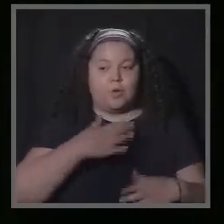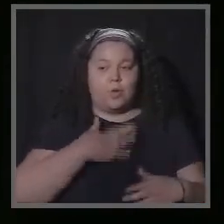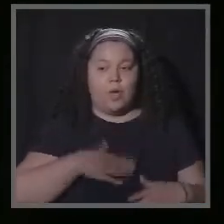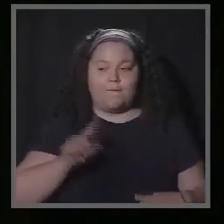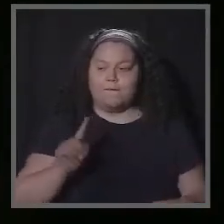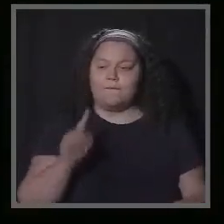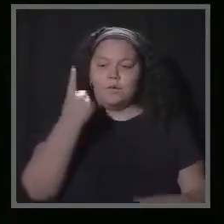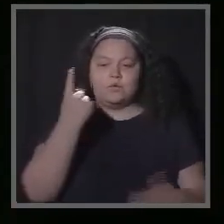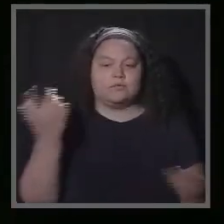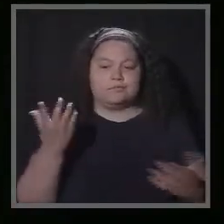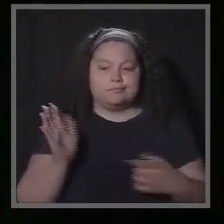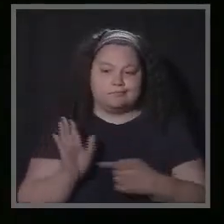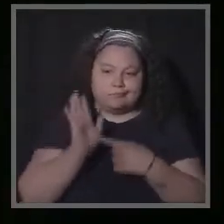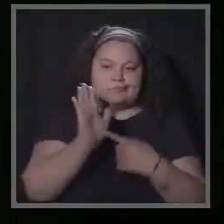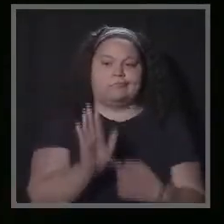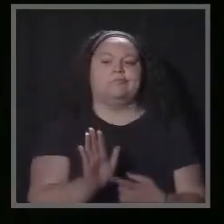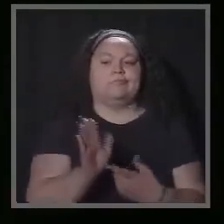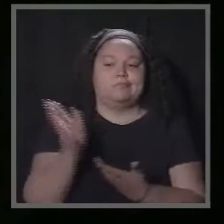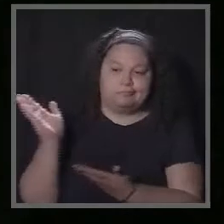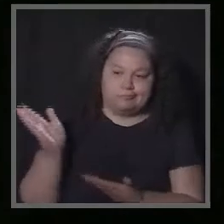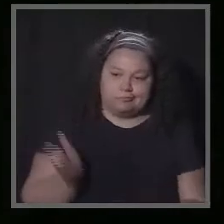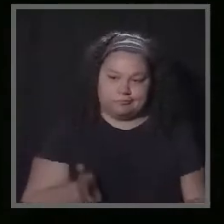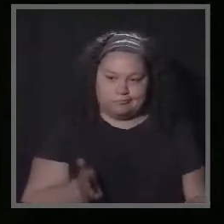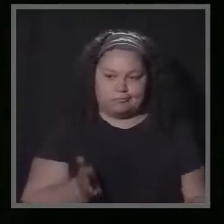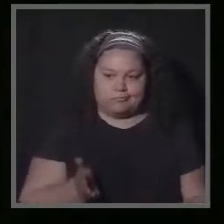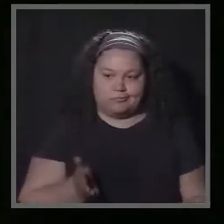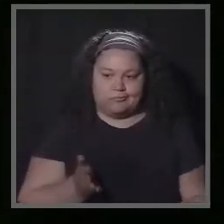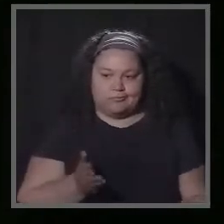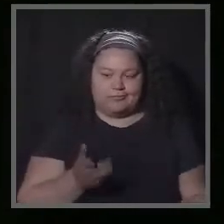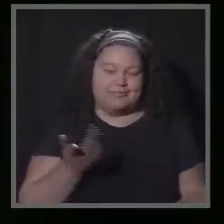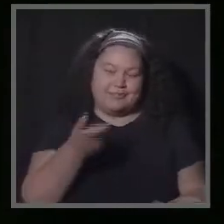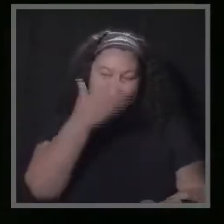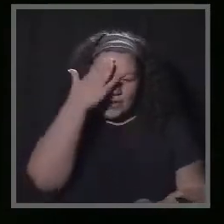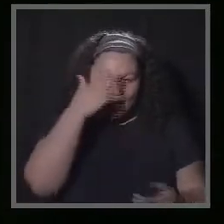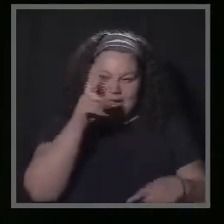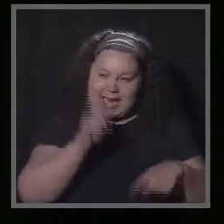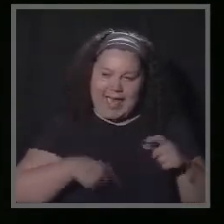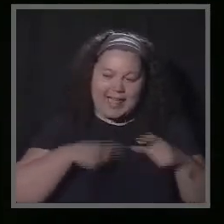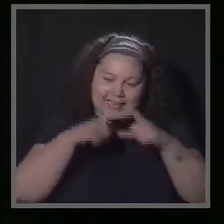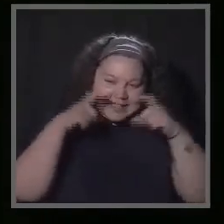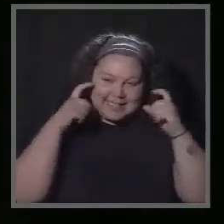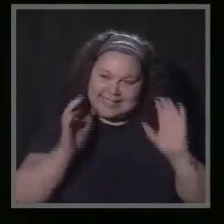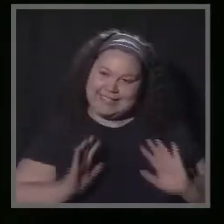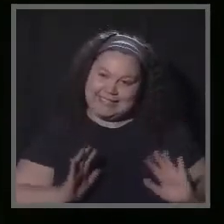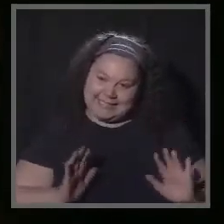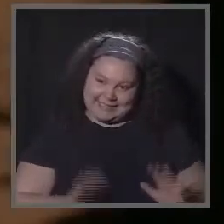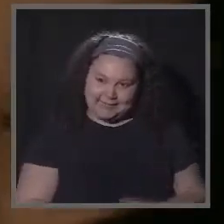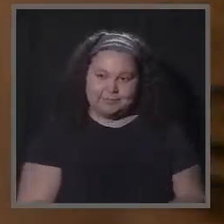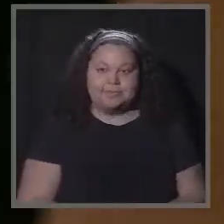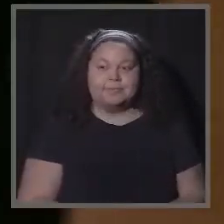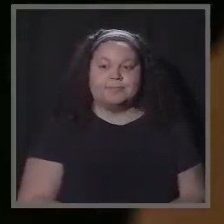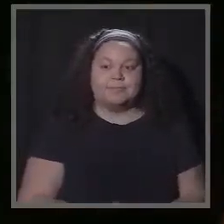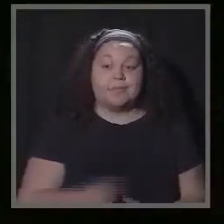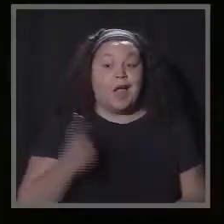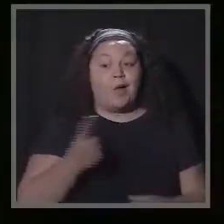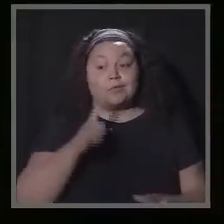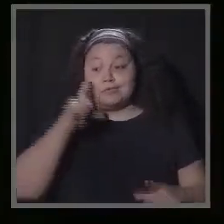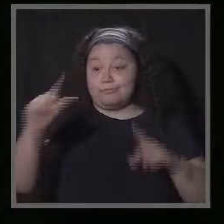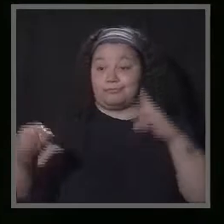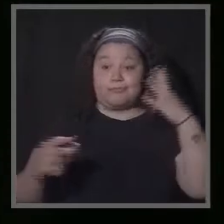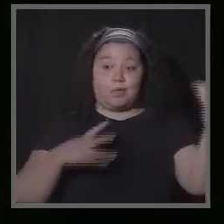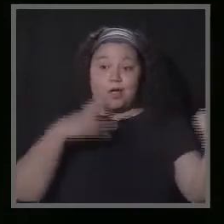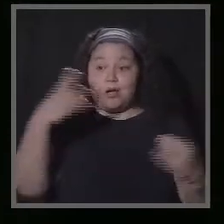área, não vou dizer-vos para pôr a máscara que já sabem, mas vou pedir-vos para, sempre que se